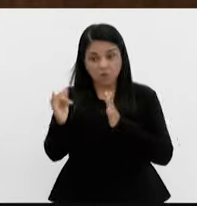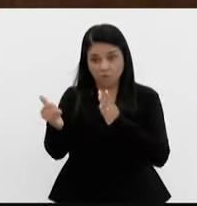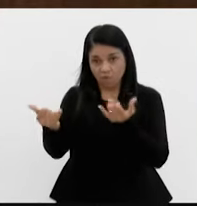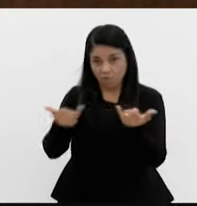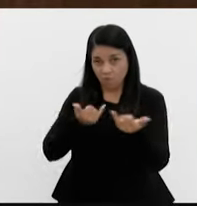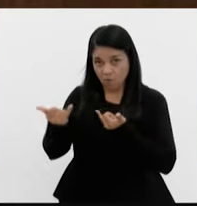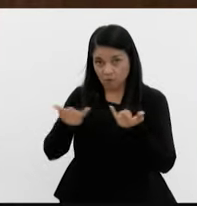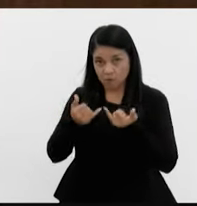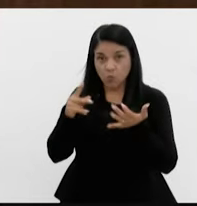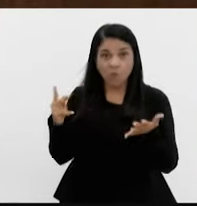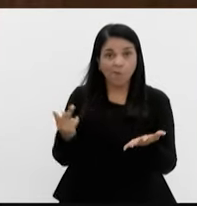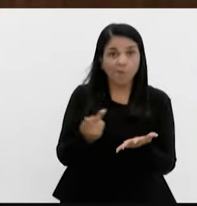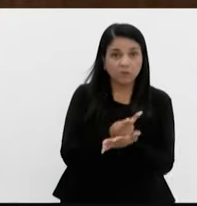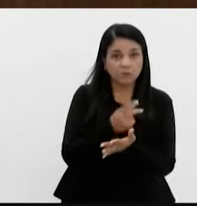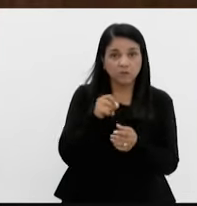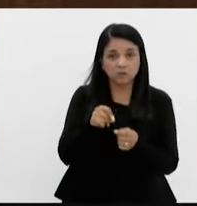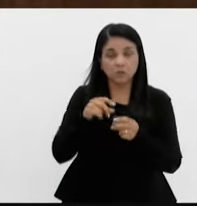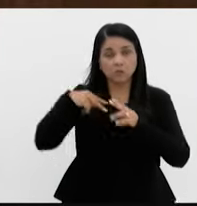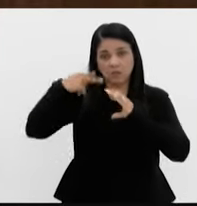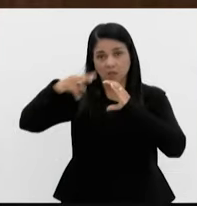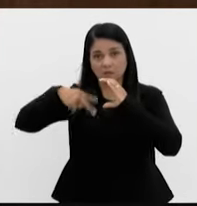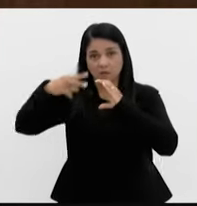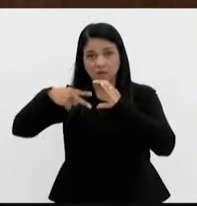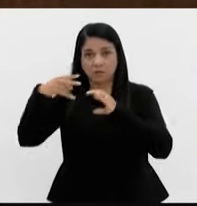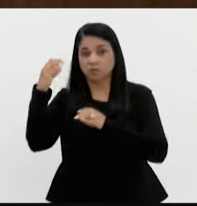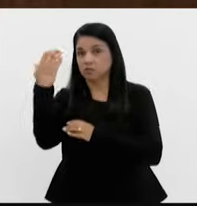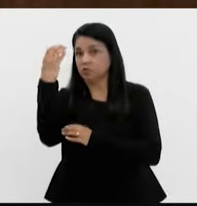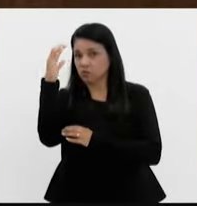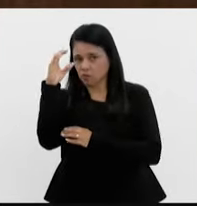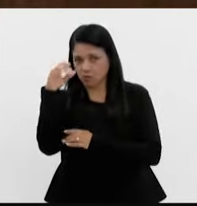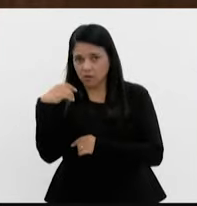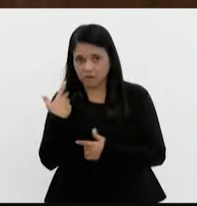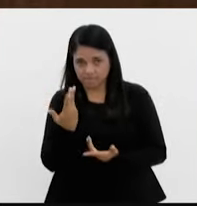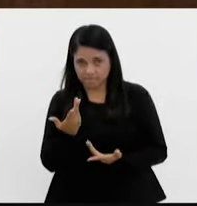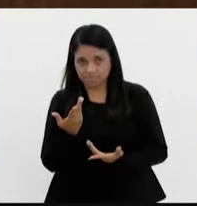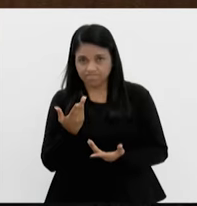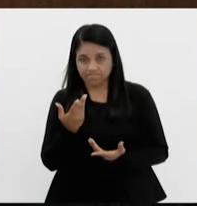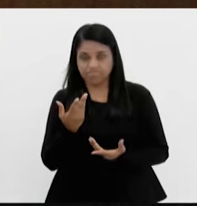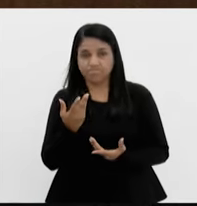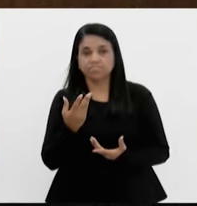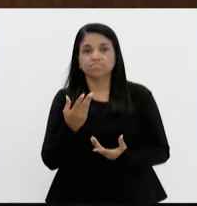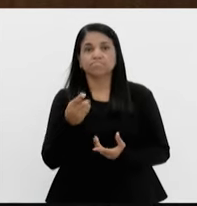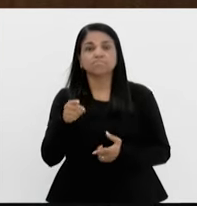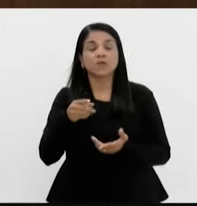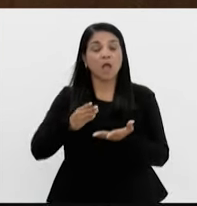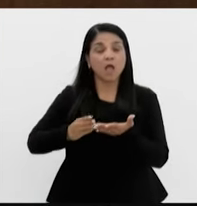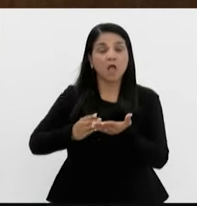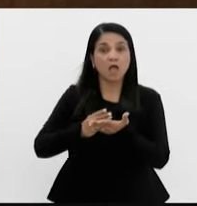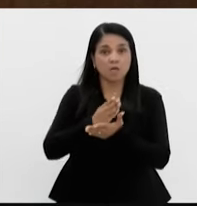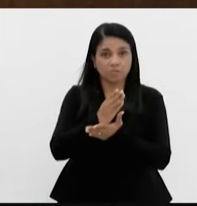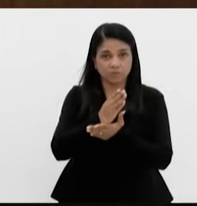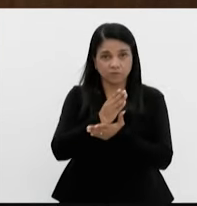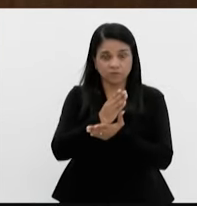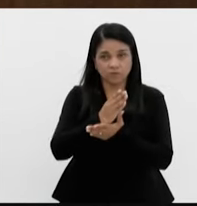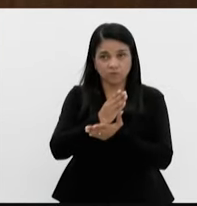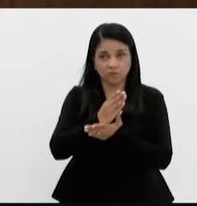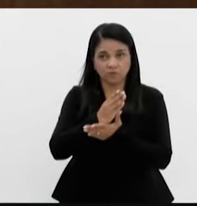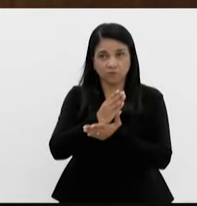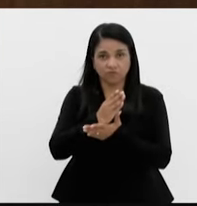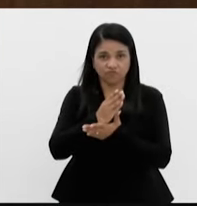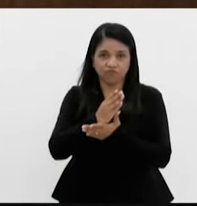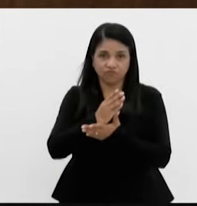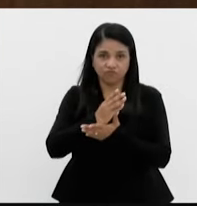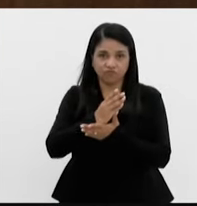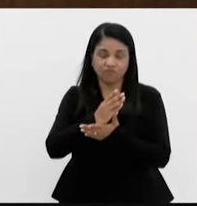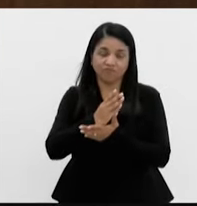que aconteceu na Câmara Municipal de Niterói né ontem foi aprovado a mando do verdadeiro